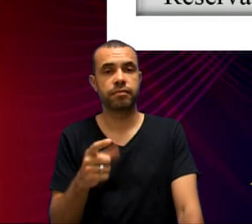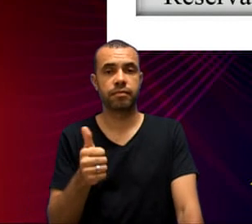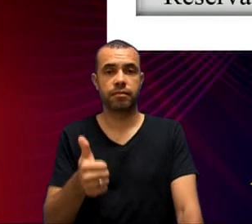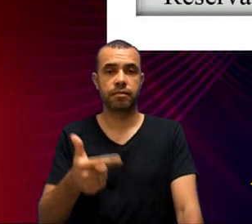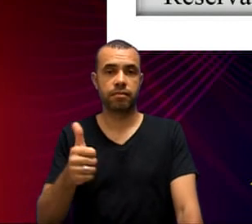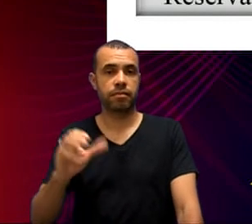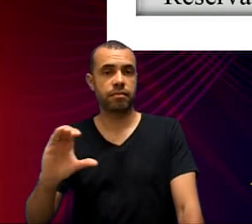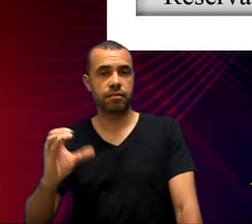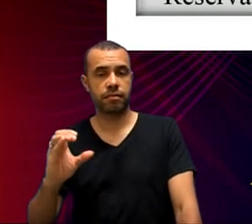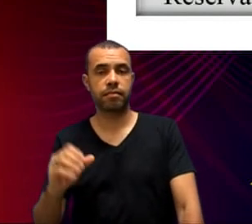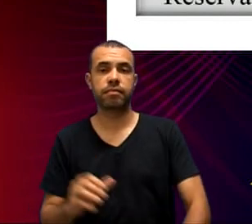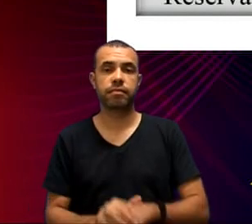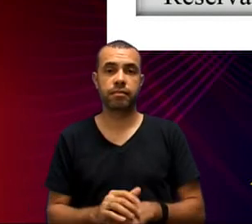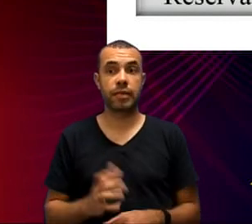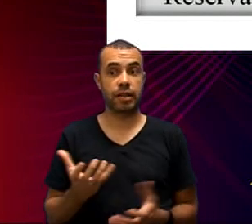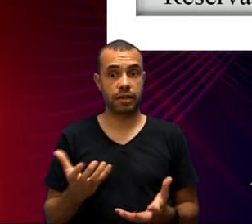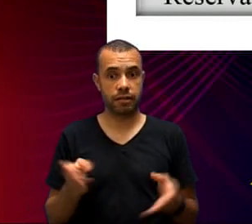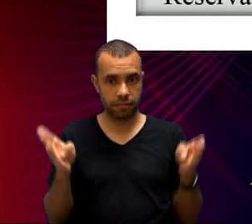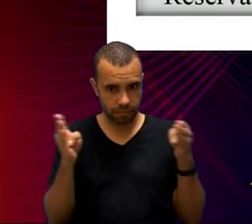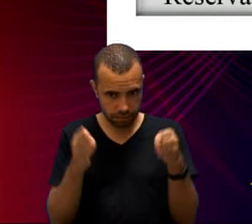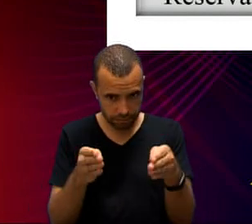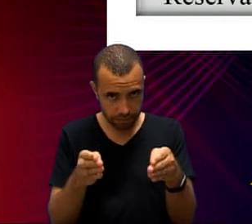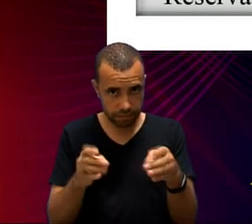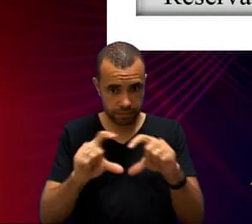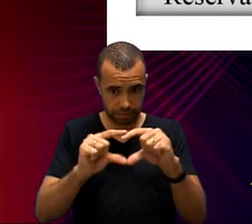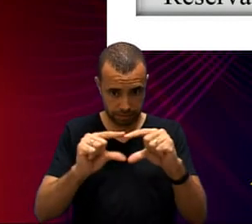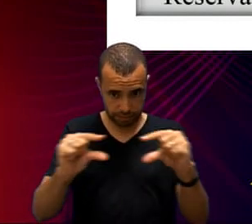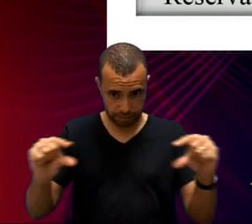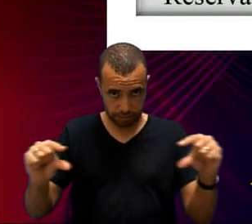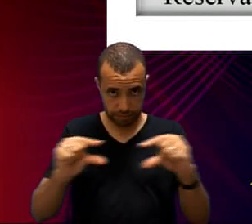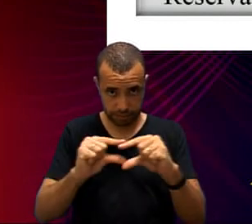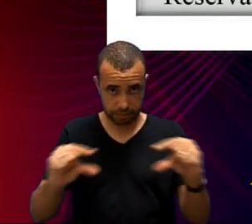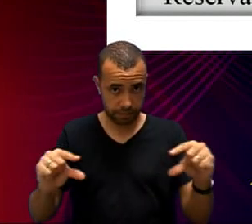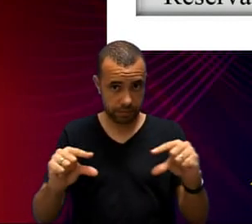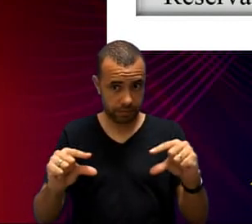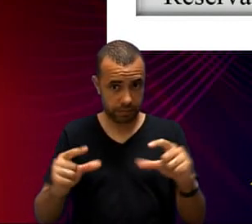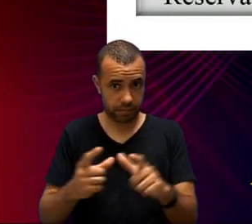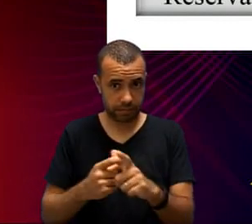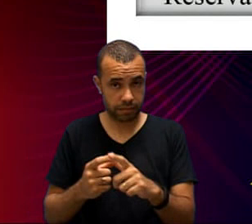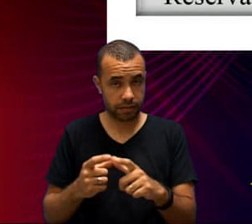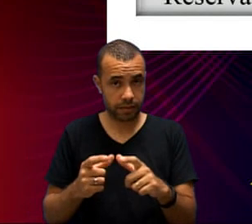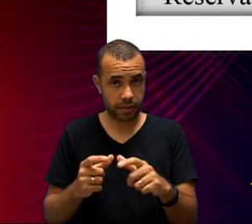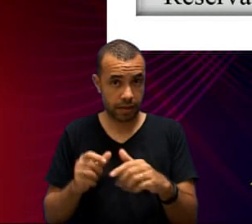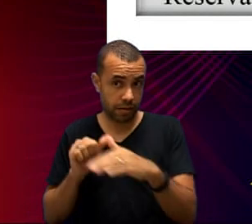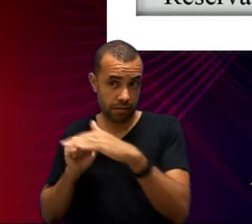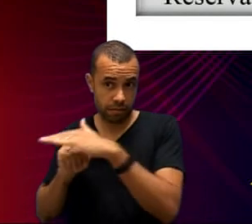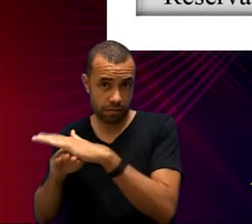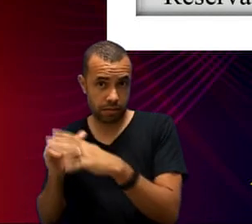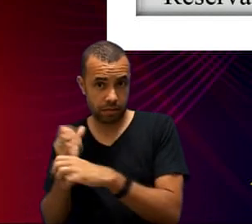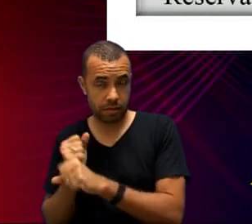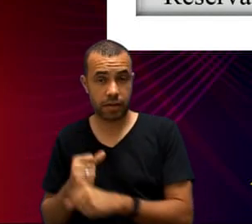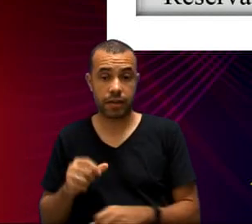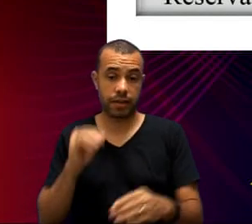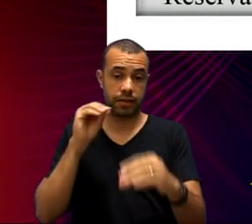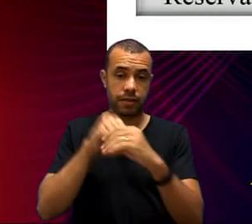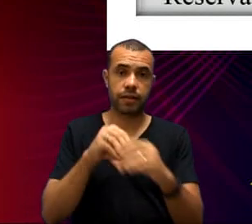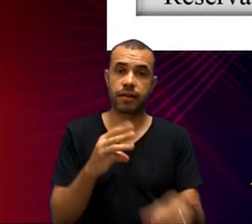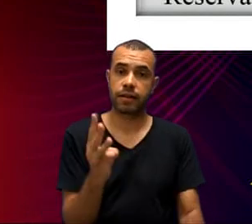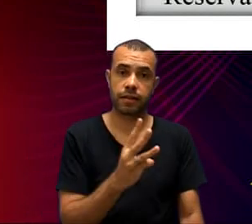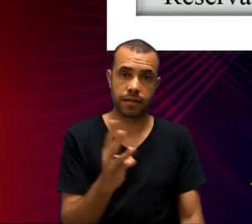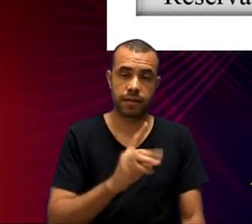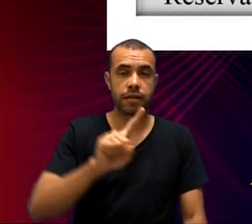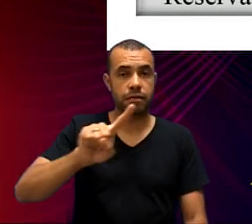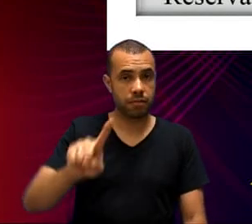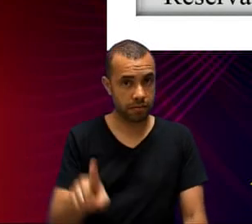R$ 34.066.012. Quero chamar a atenção à questão dessa reserva de contingência, é aqui dentro que está previsto o valor de